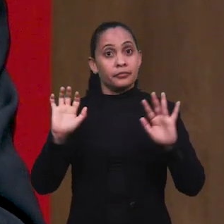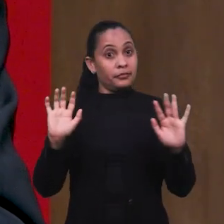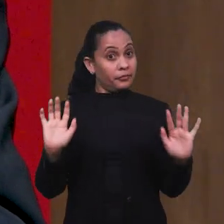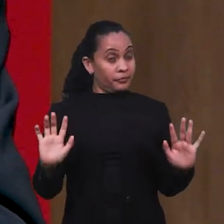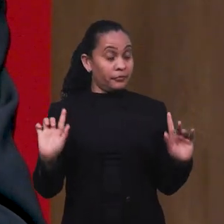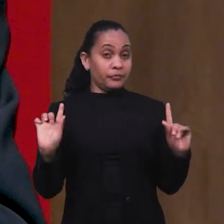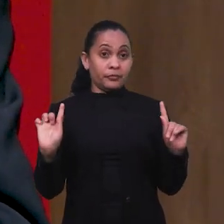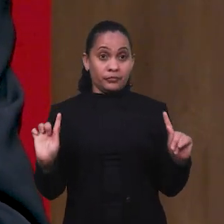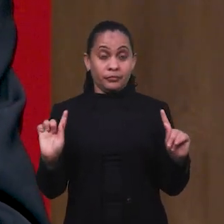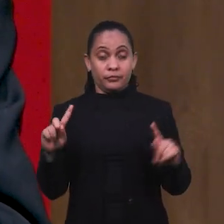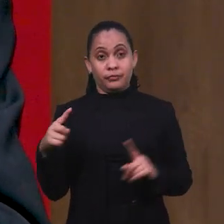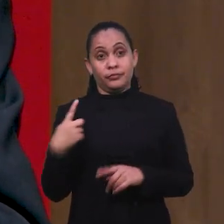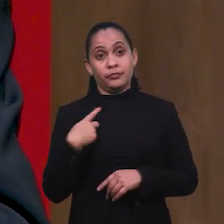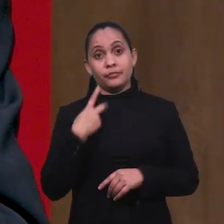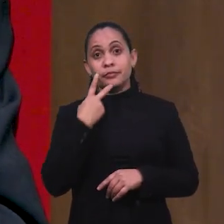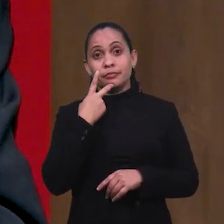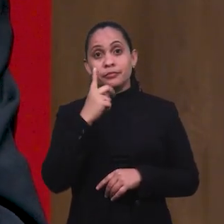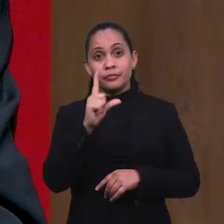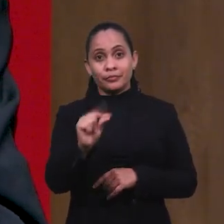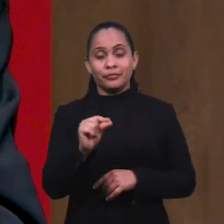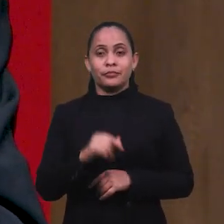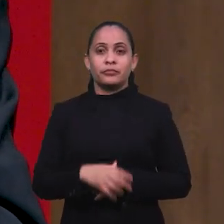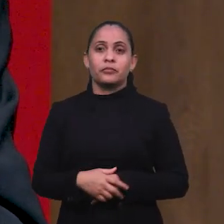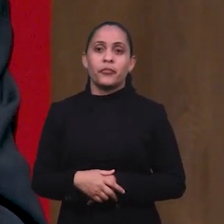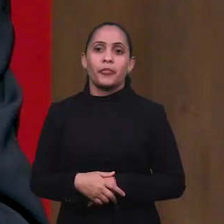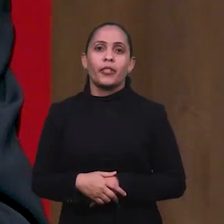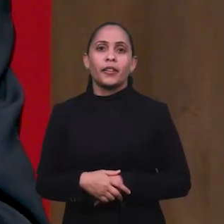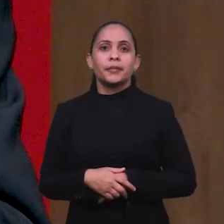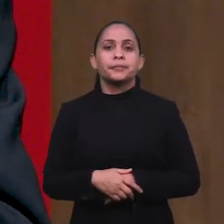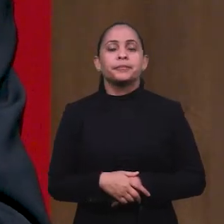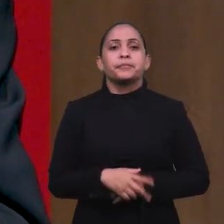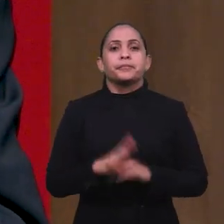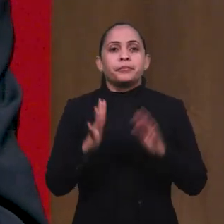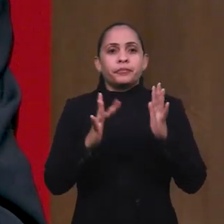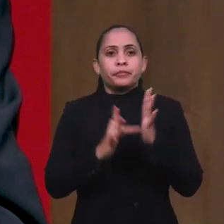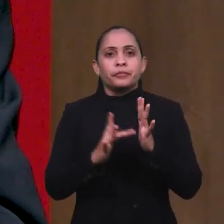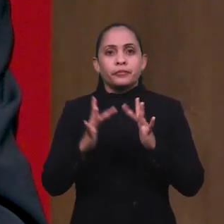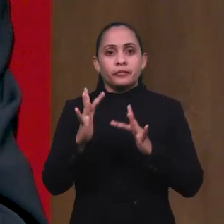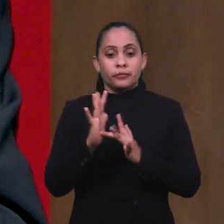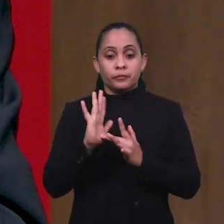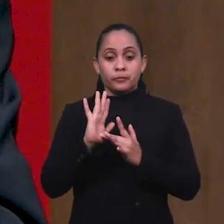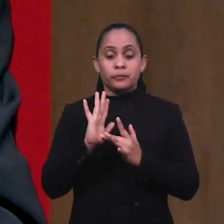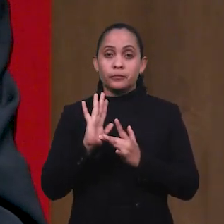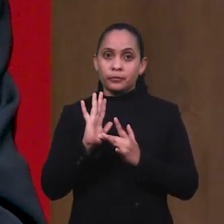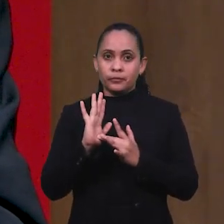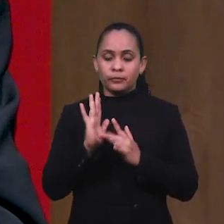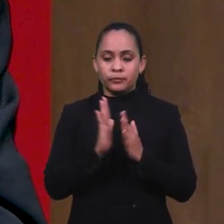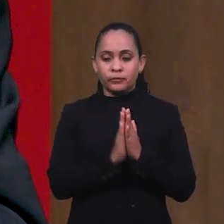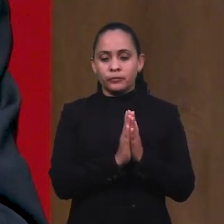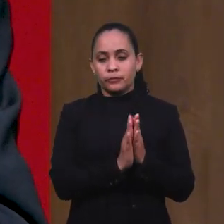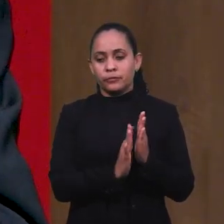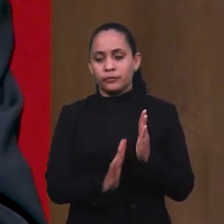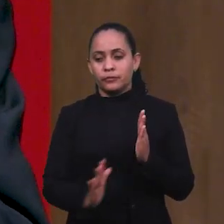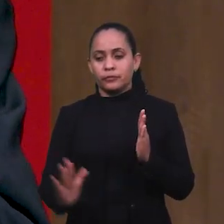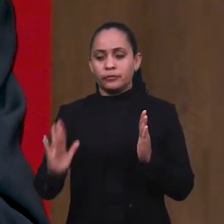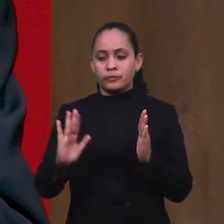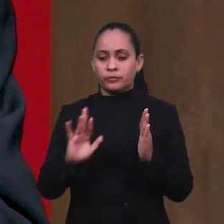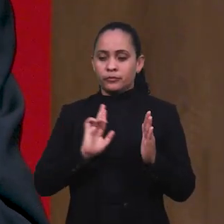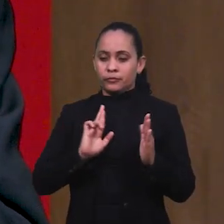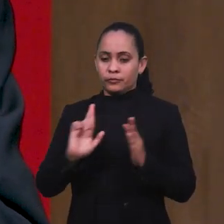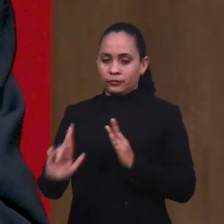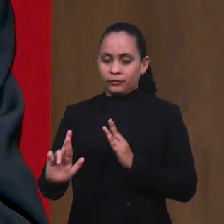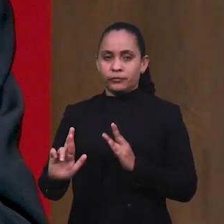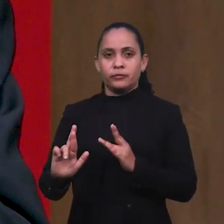Mas vamos dizer que desde Jesus até a reforma religiosa, havia uma única